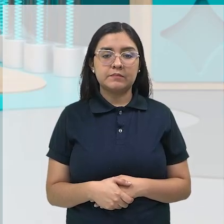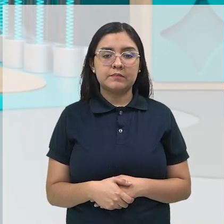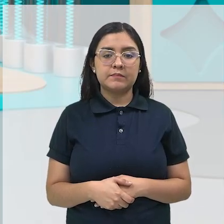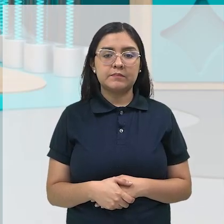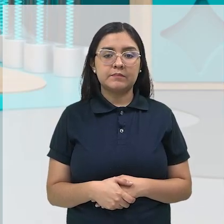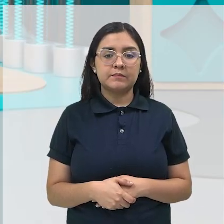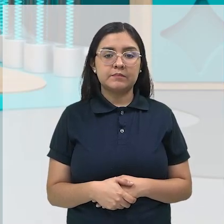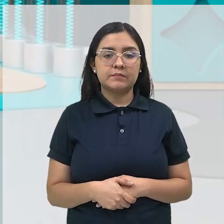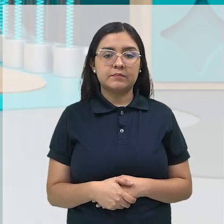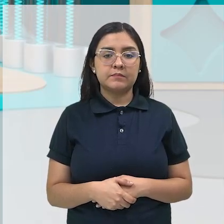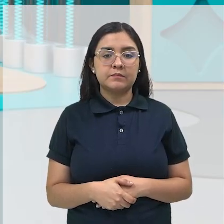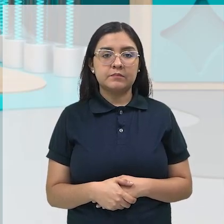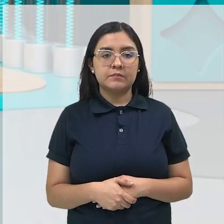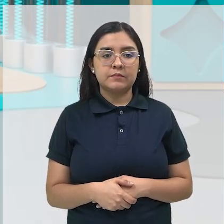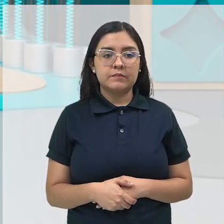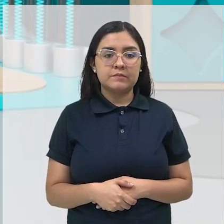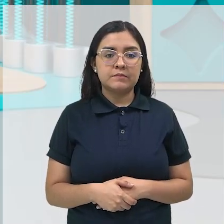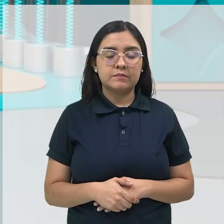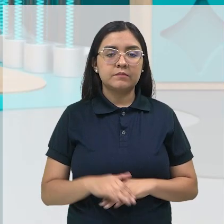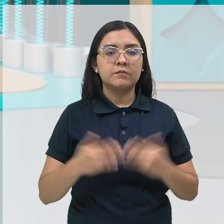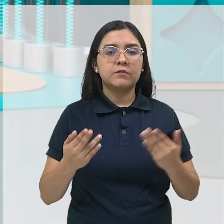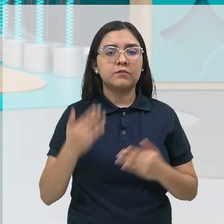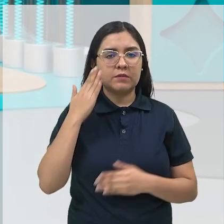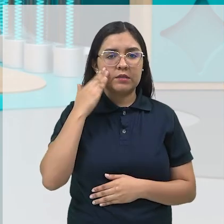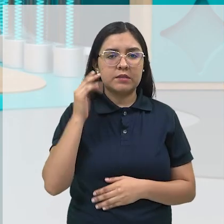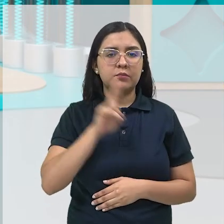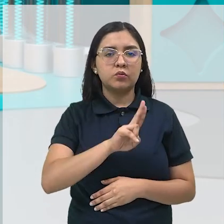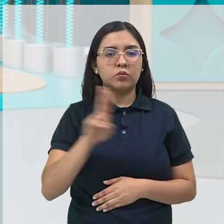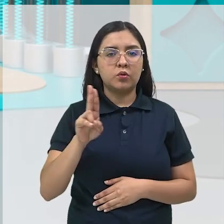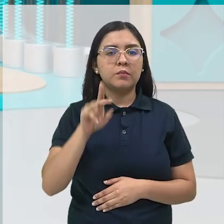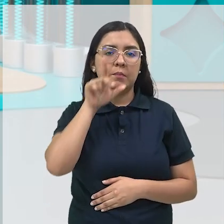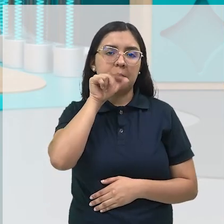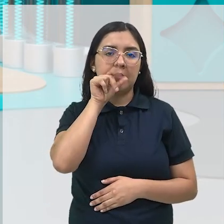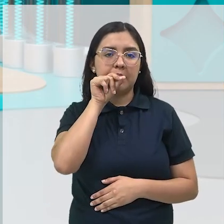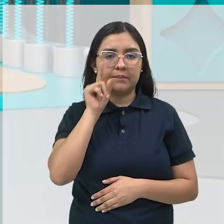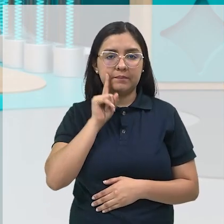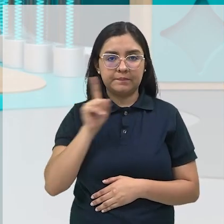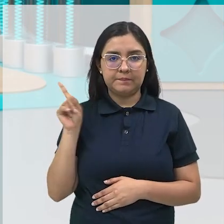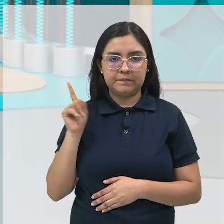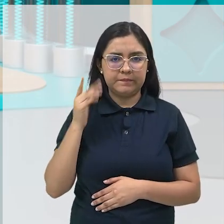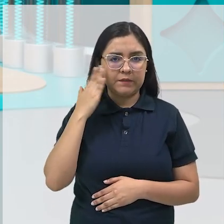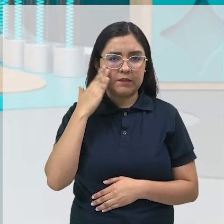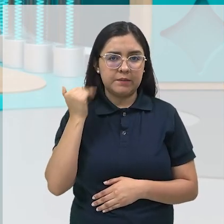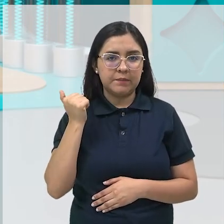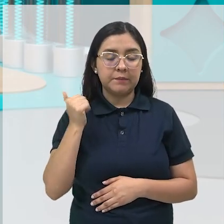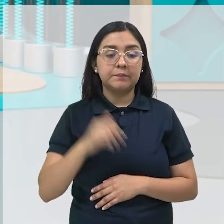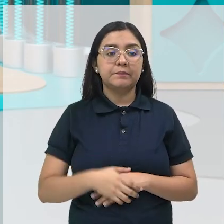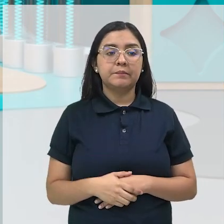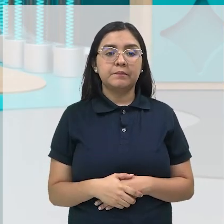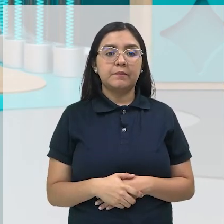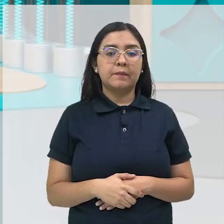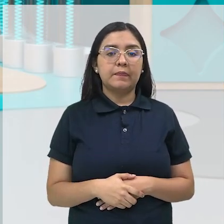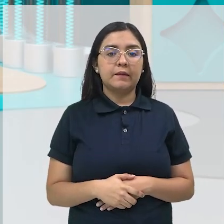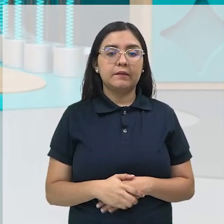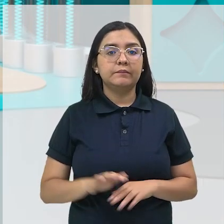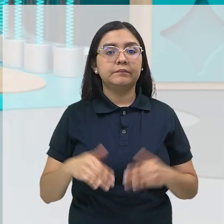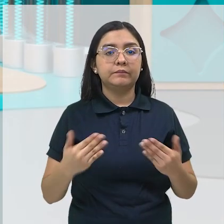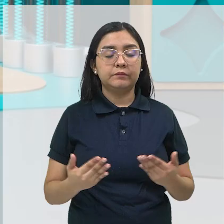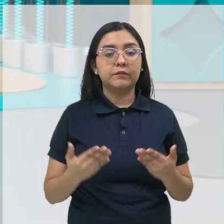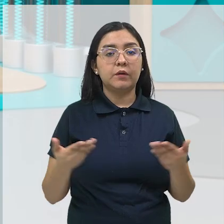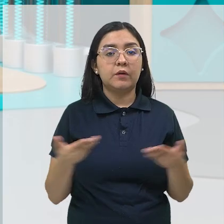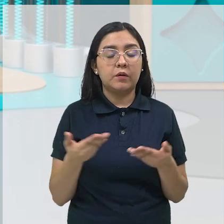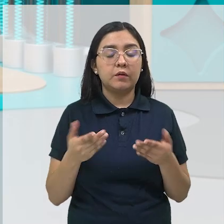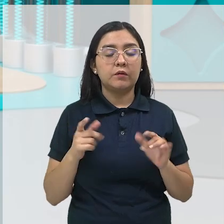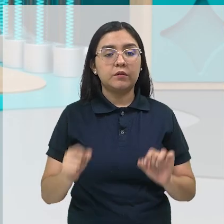E aí? Qual é o nome dele? Você já sabe qual é? Bom, aqui é